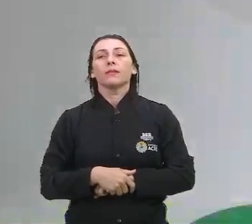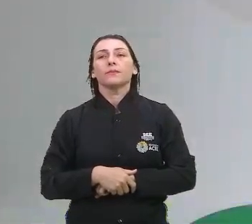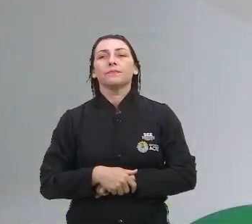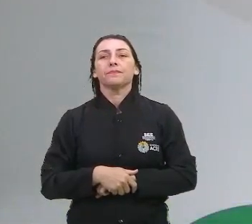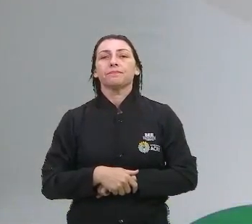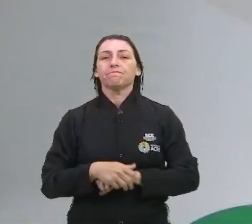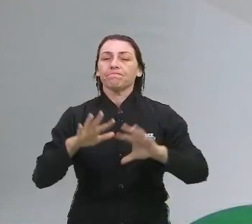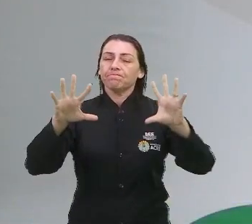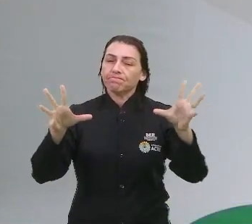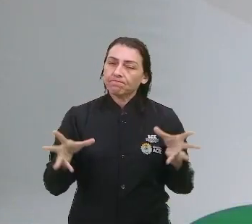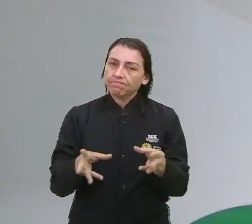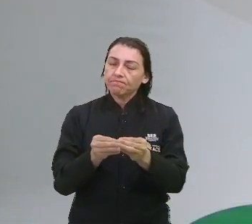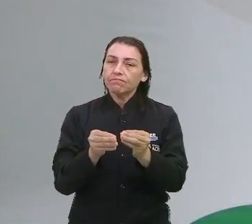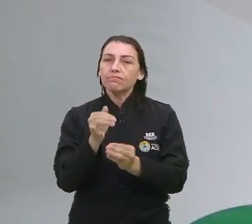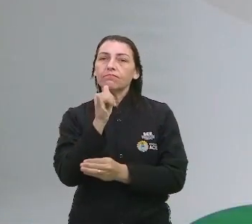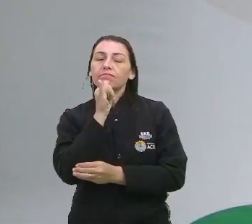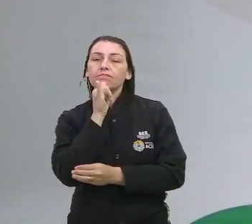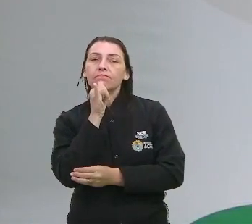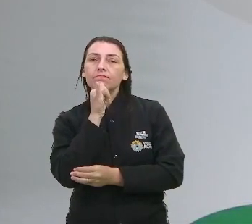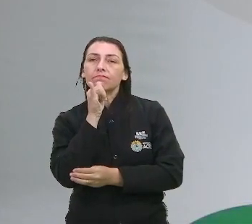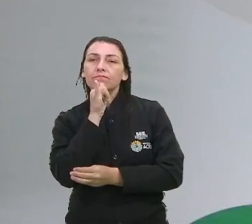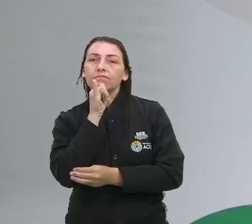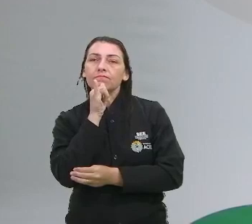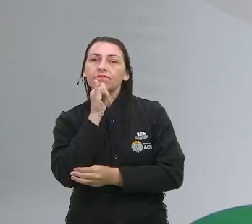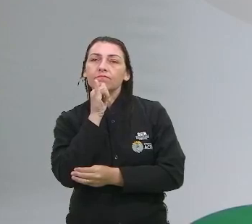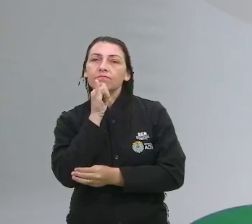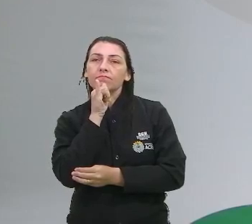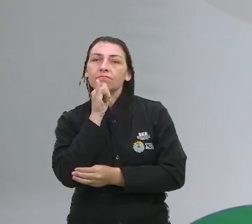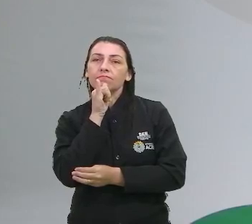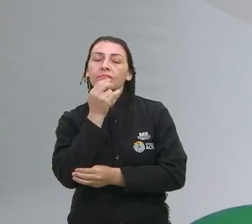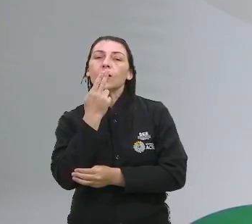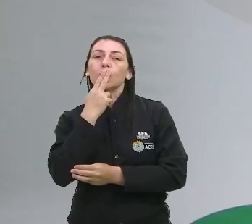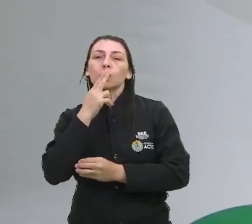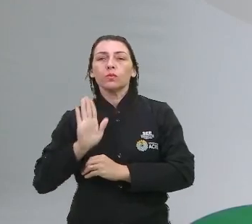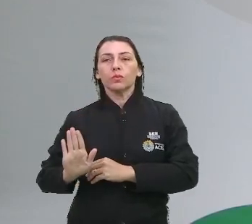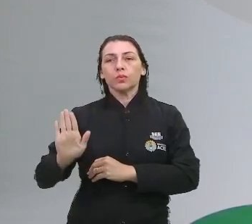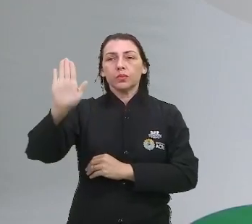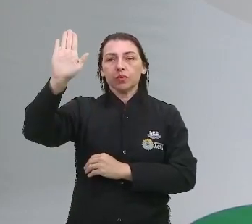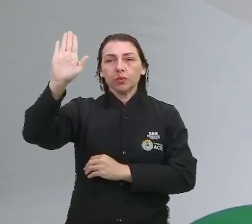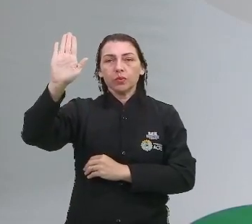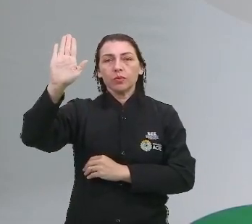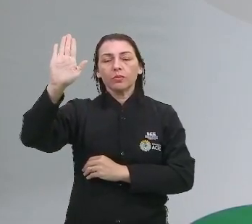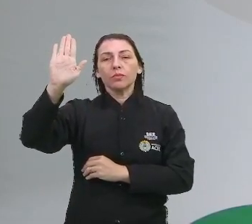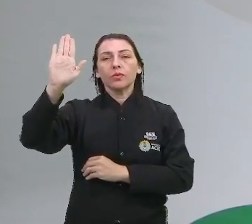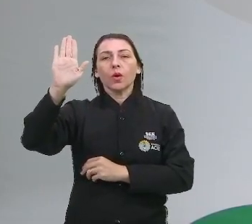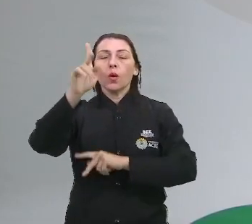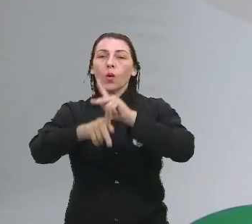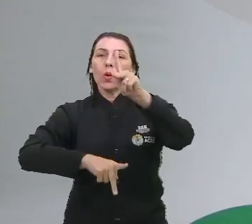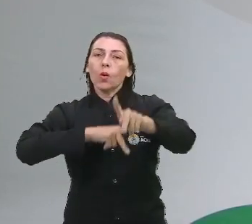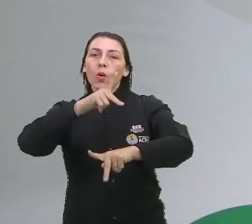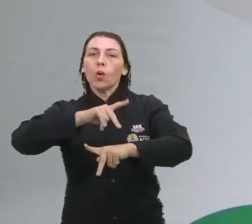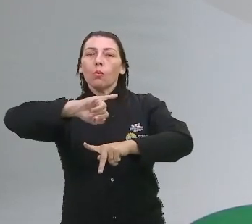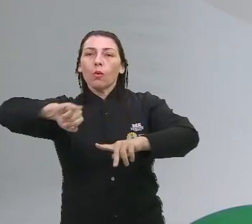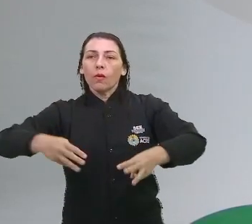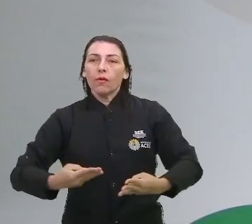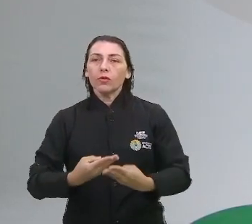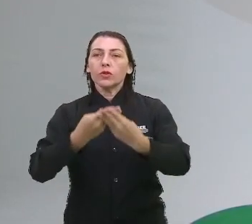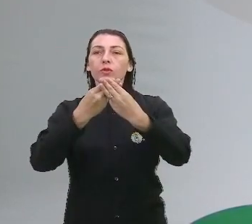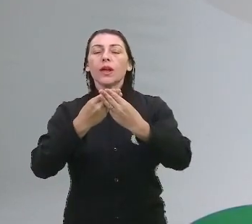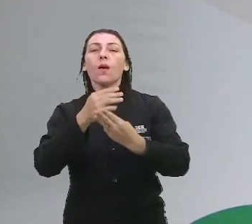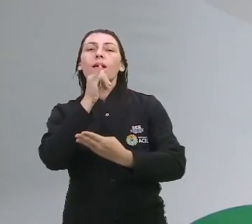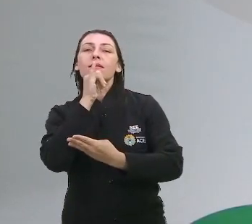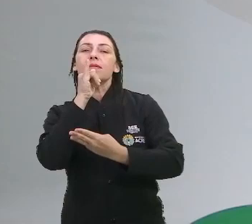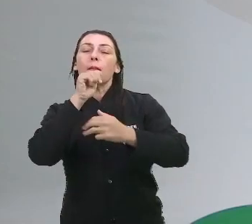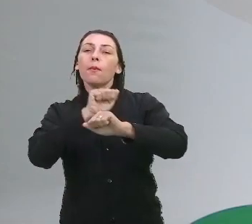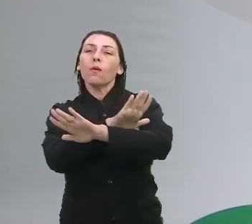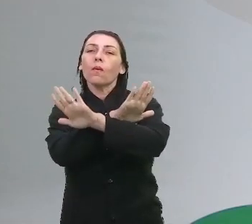bem resumida, um exemplo disso, Hitler, a estereotipação do povo judeu. Isso é o exemplo mais